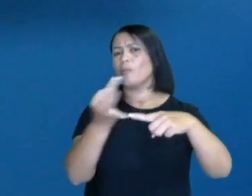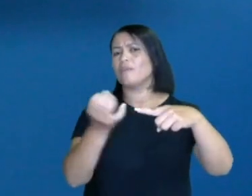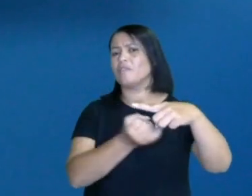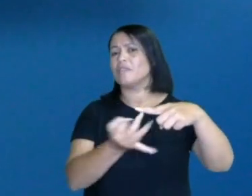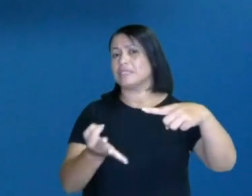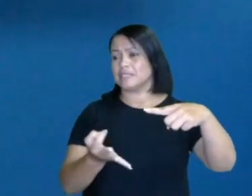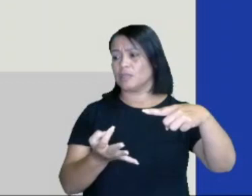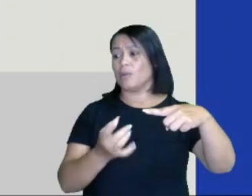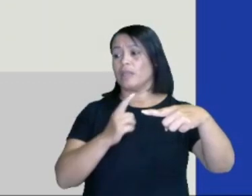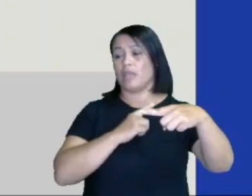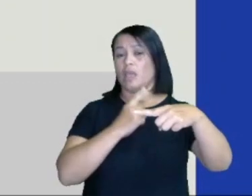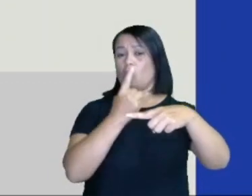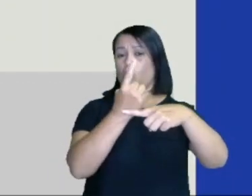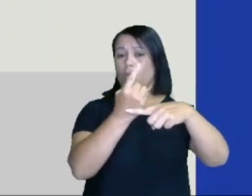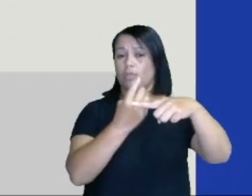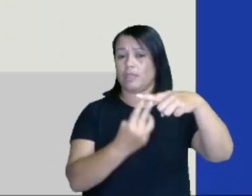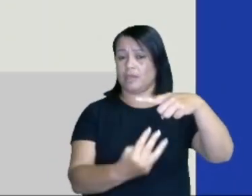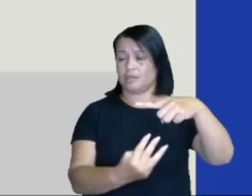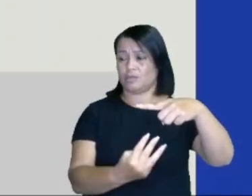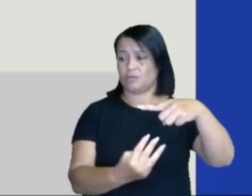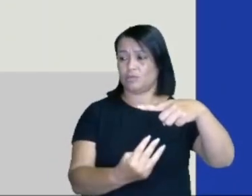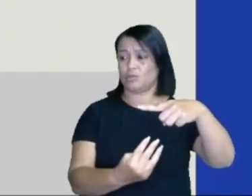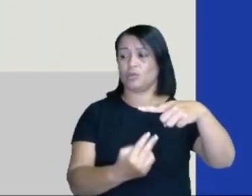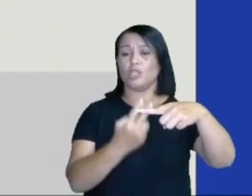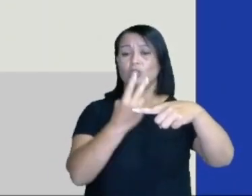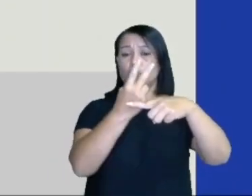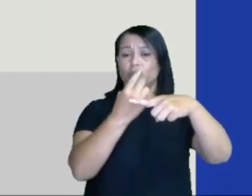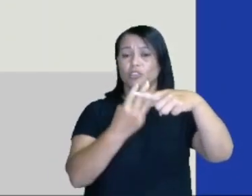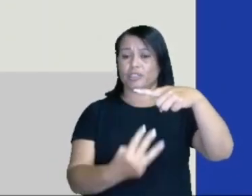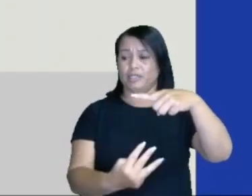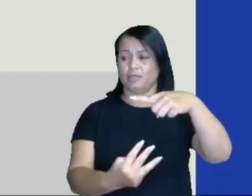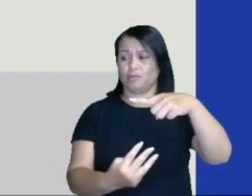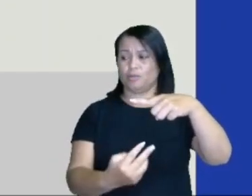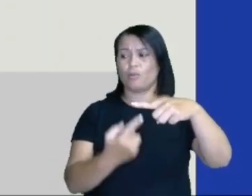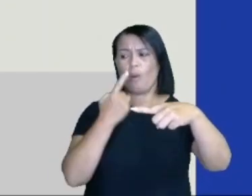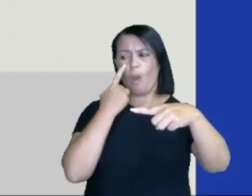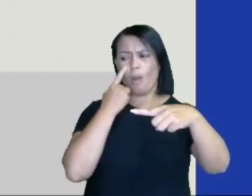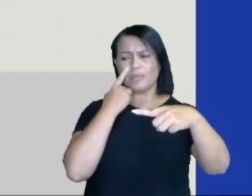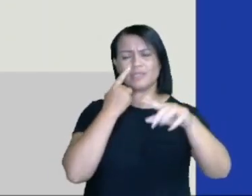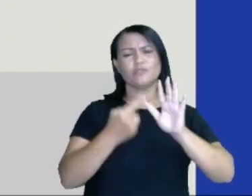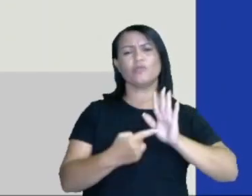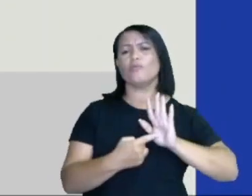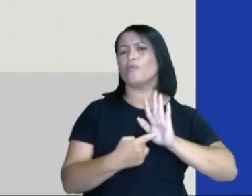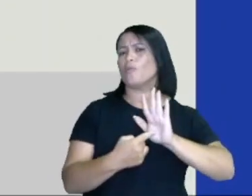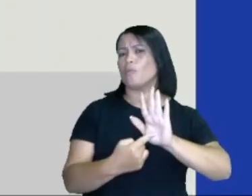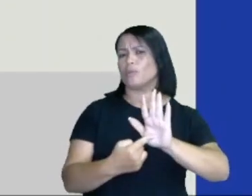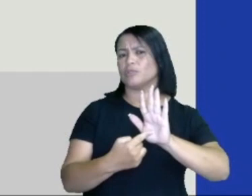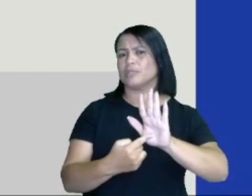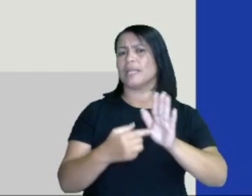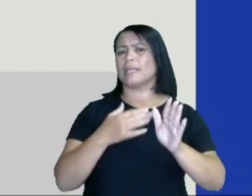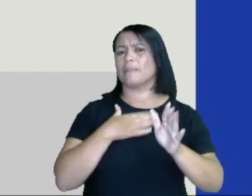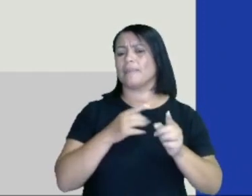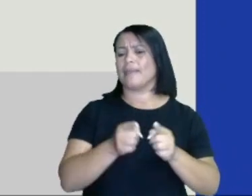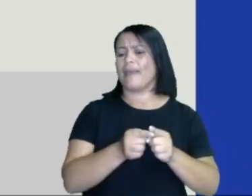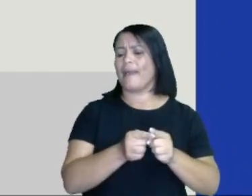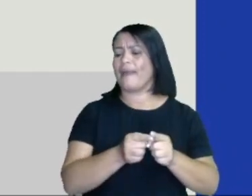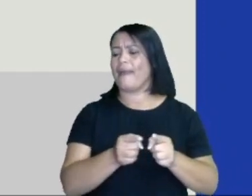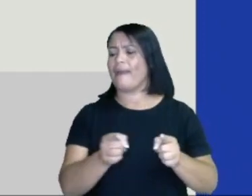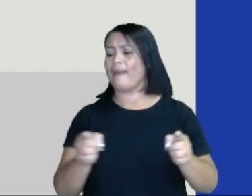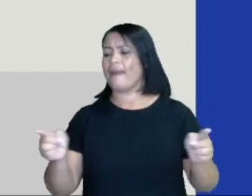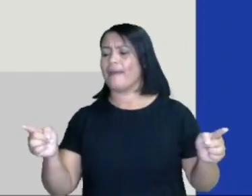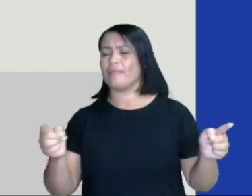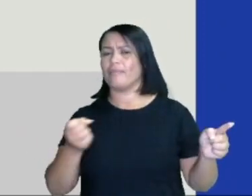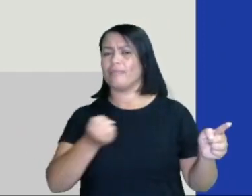entre 1/3 e 2/3. Se eu for representar na minha reta